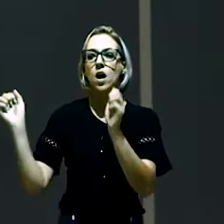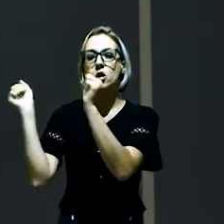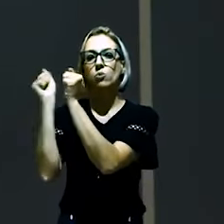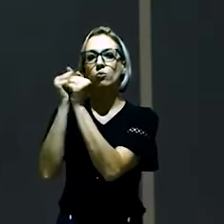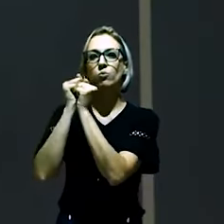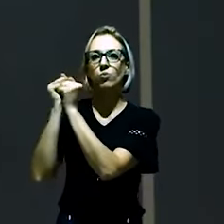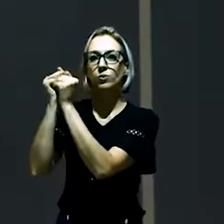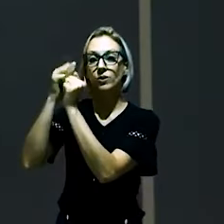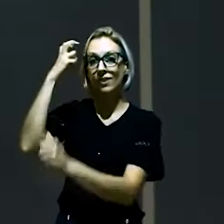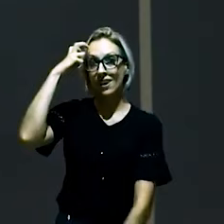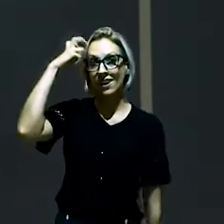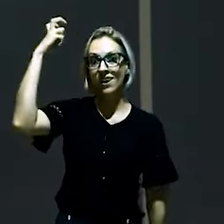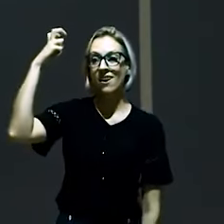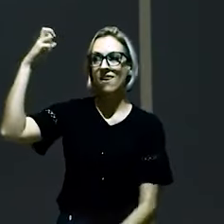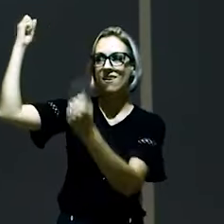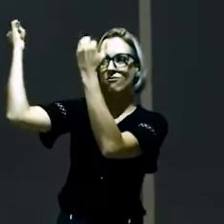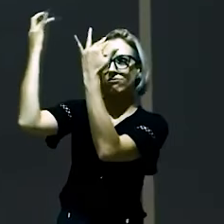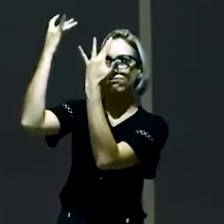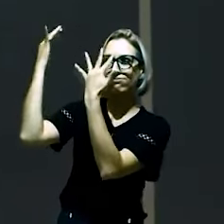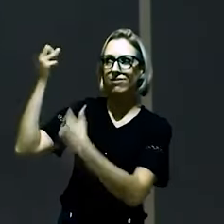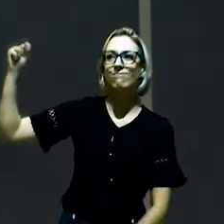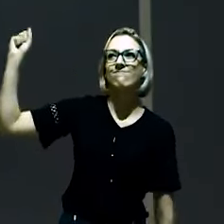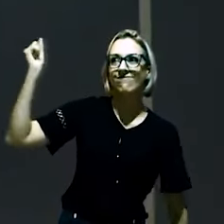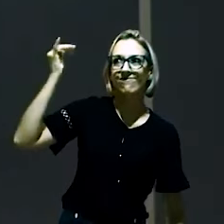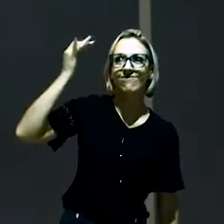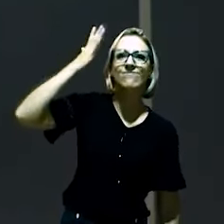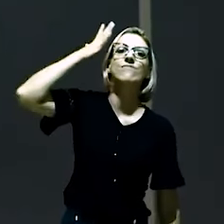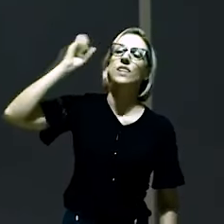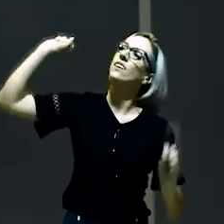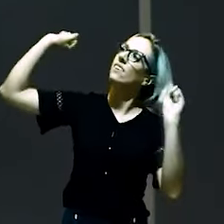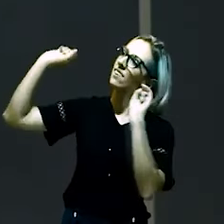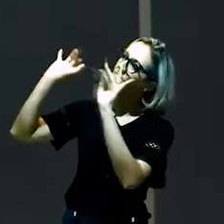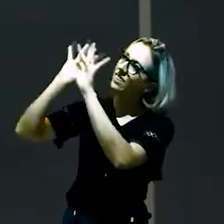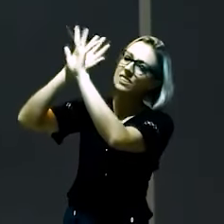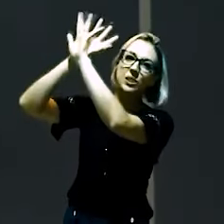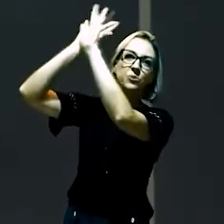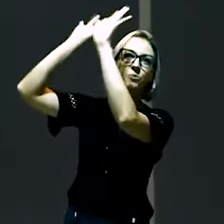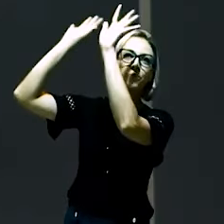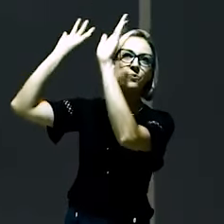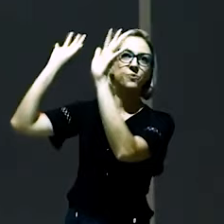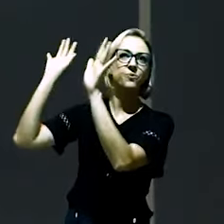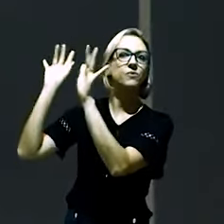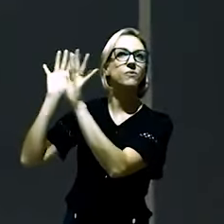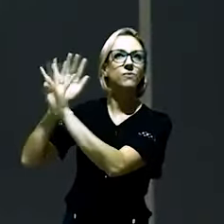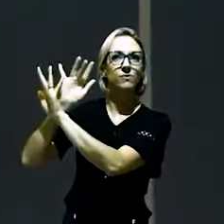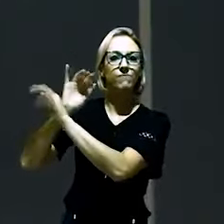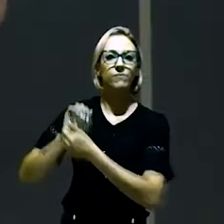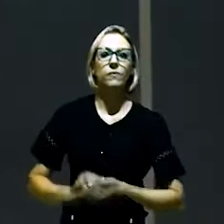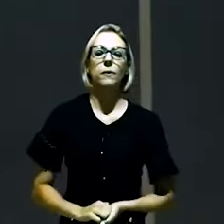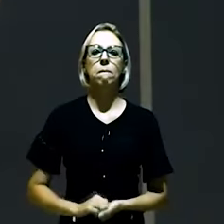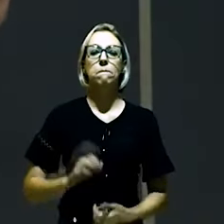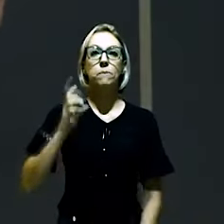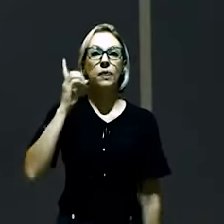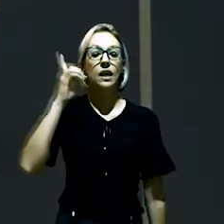riquezas, glória. E Deus diz o seguinte: eu vou dar para você algo que nenhum rei antes teve,